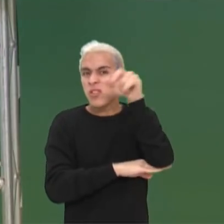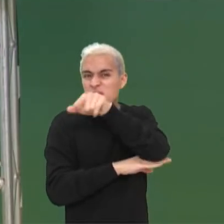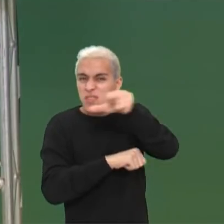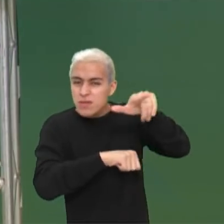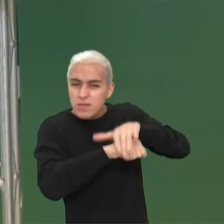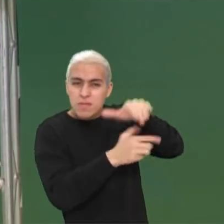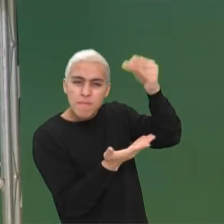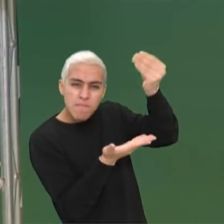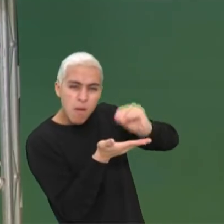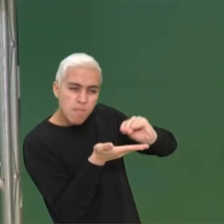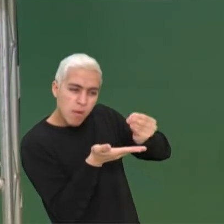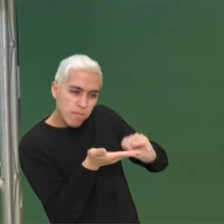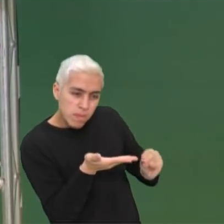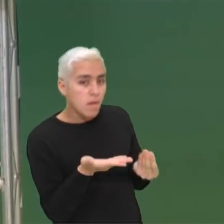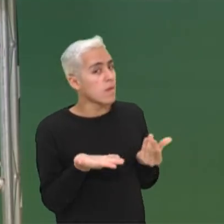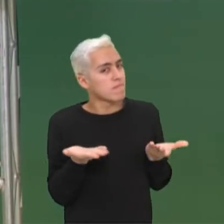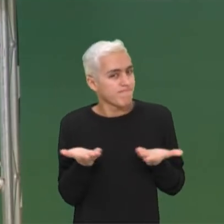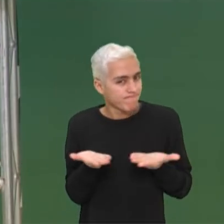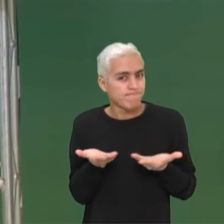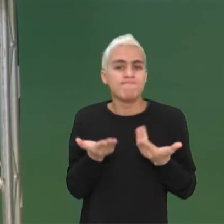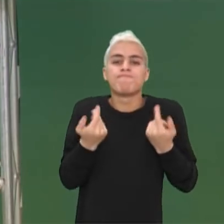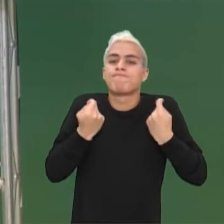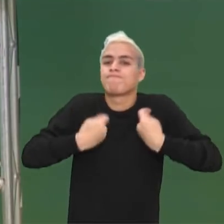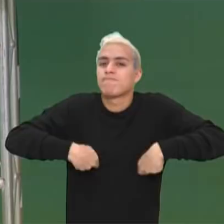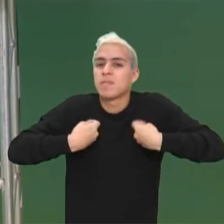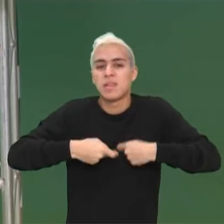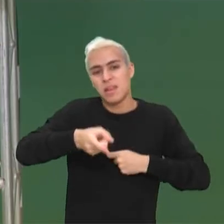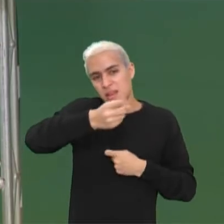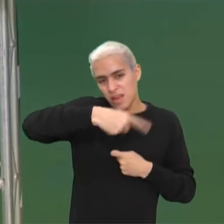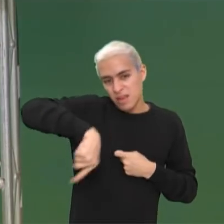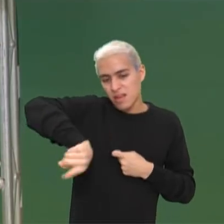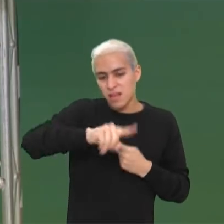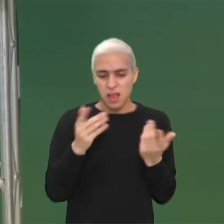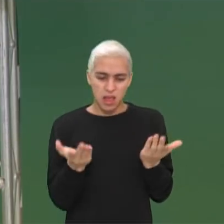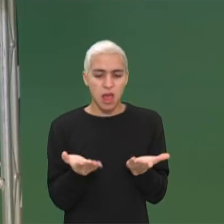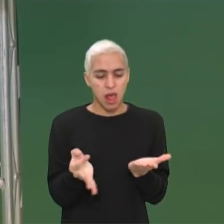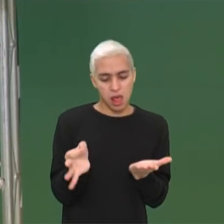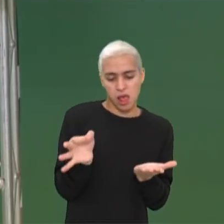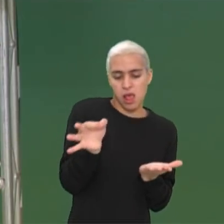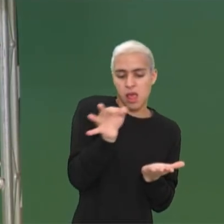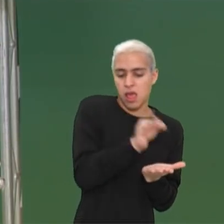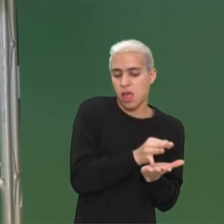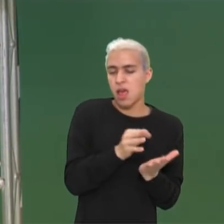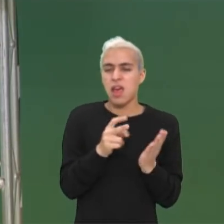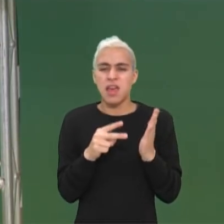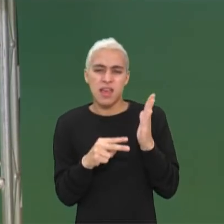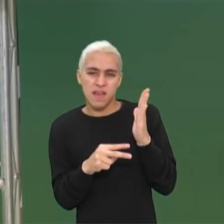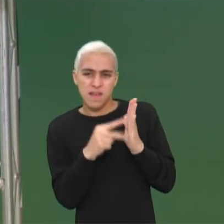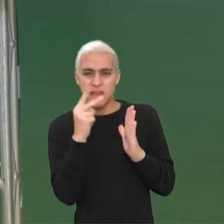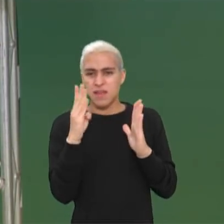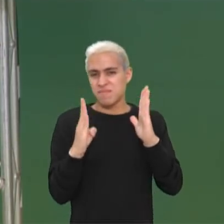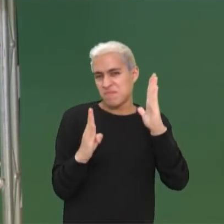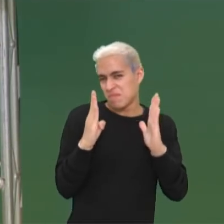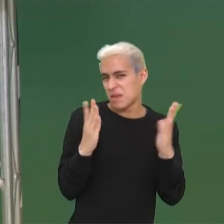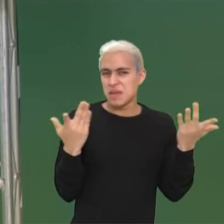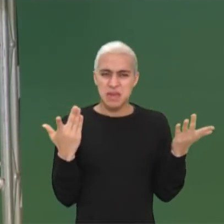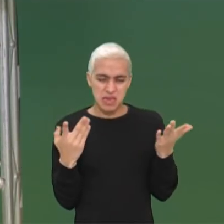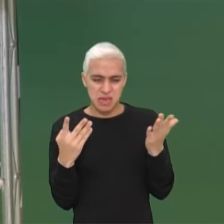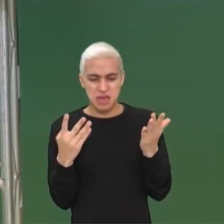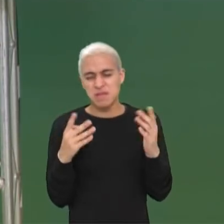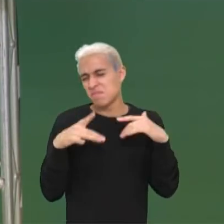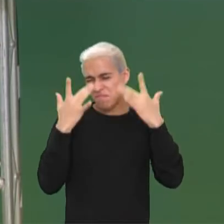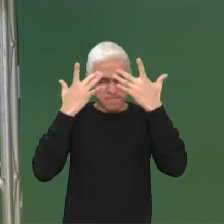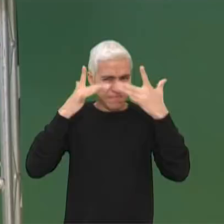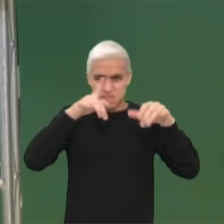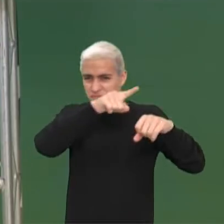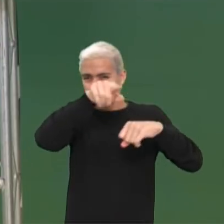e anotavam no caderno. Então, eu preciso que vocês dão uma separadinha aí, pode colocar segundo bimestre ou segundo tópico, como